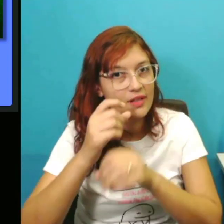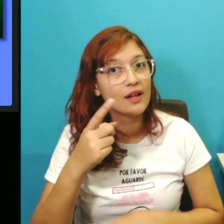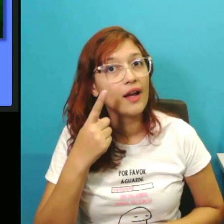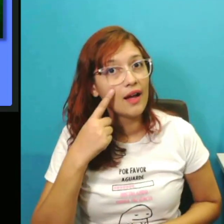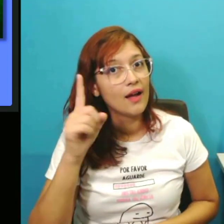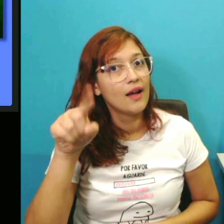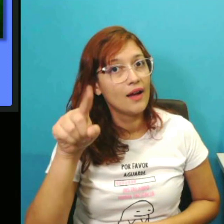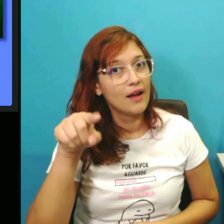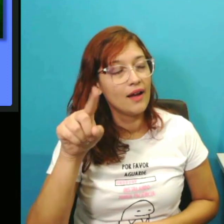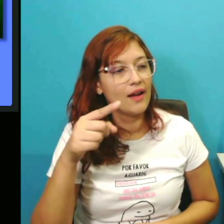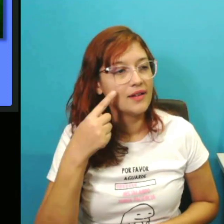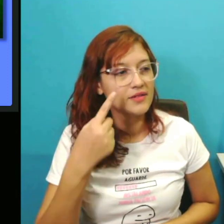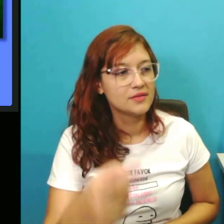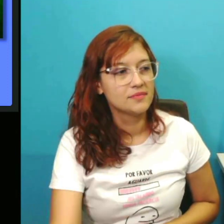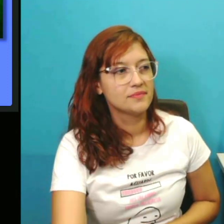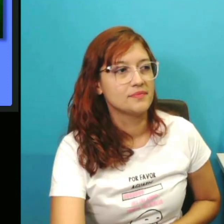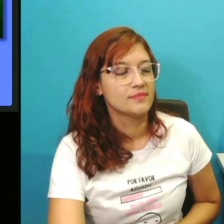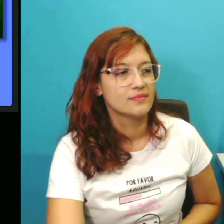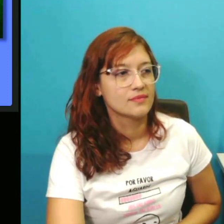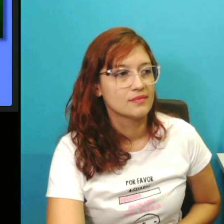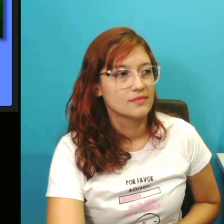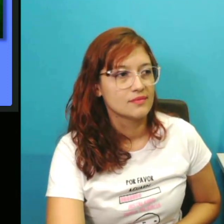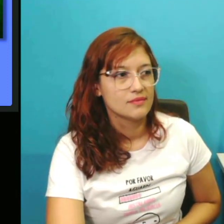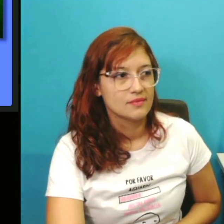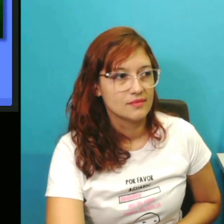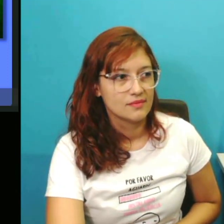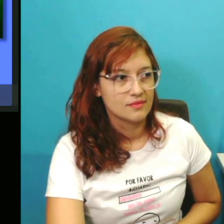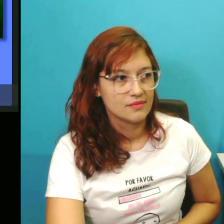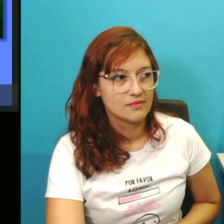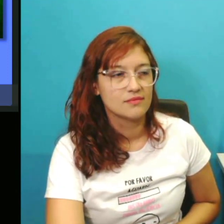fosse um microscópio.